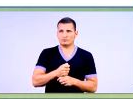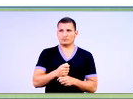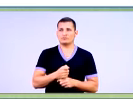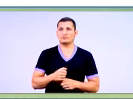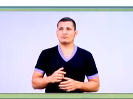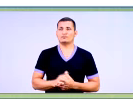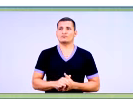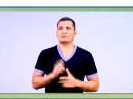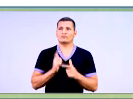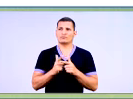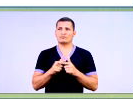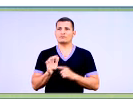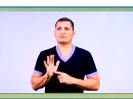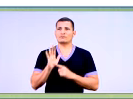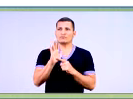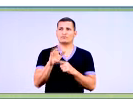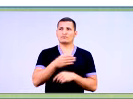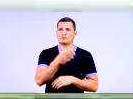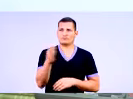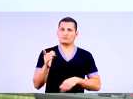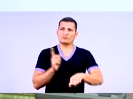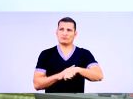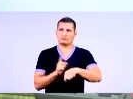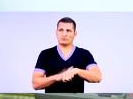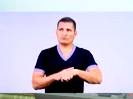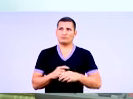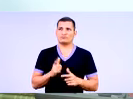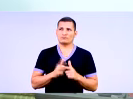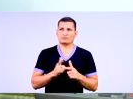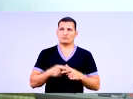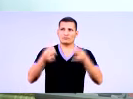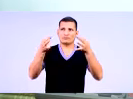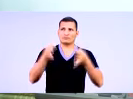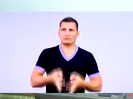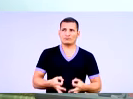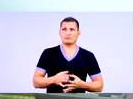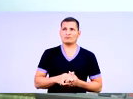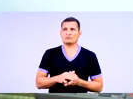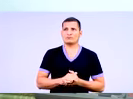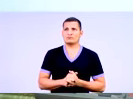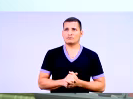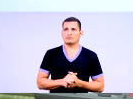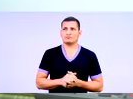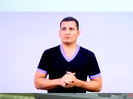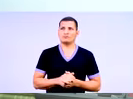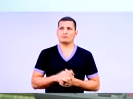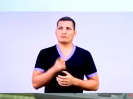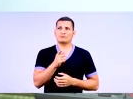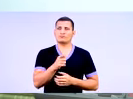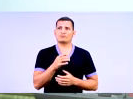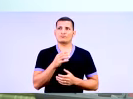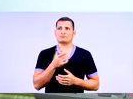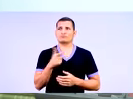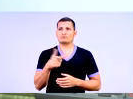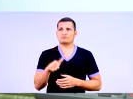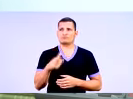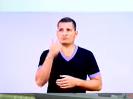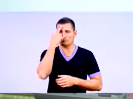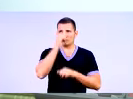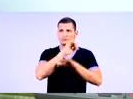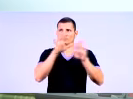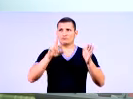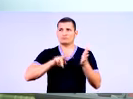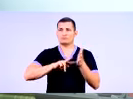gente passa para vocês essas expressões de tempo? Porque, com certeza, se você não tiver com muita clareza o significado